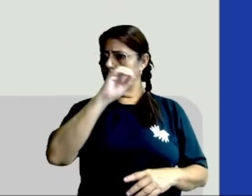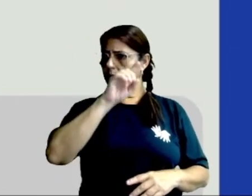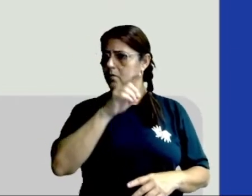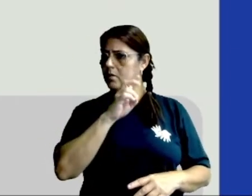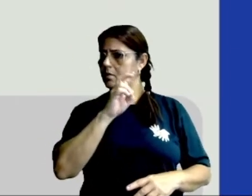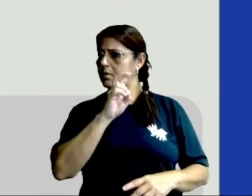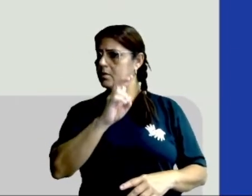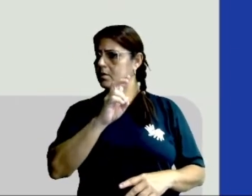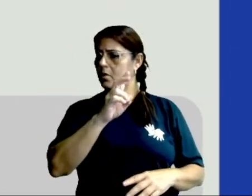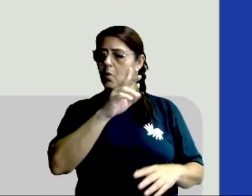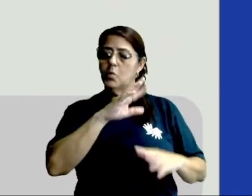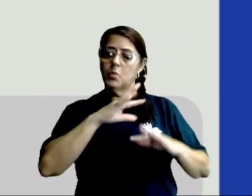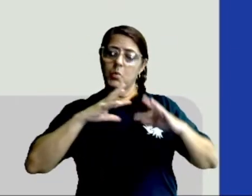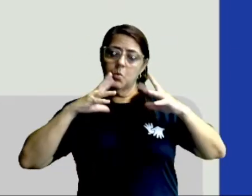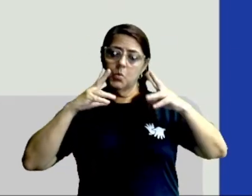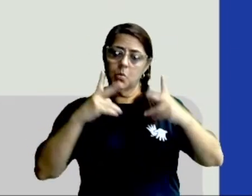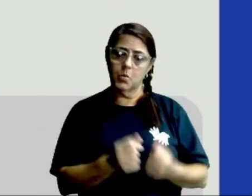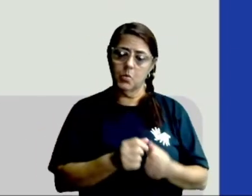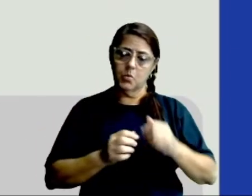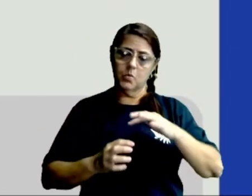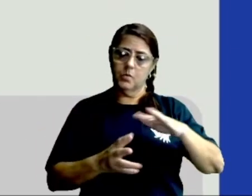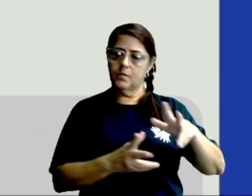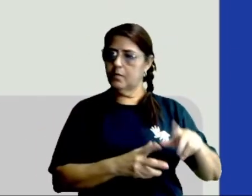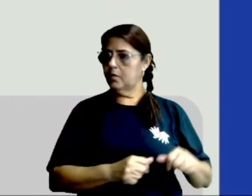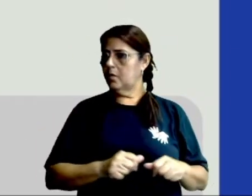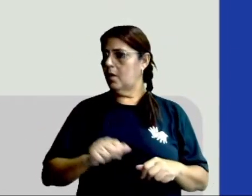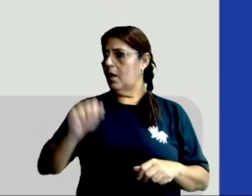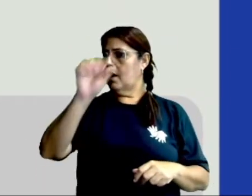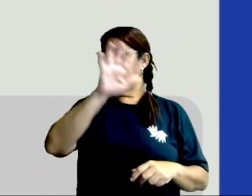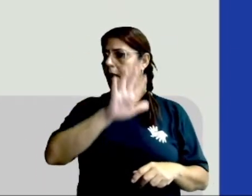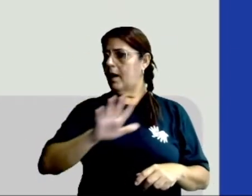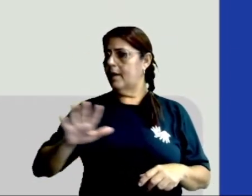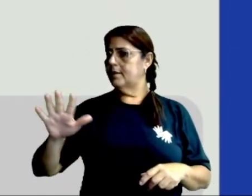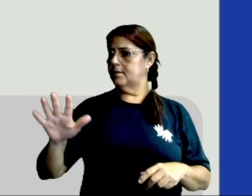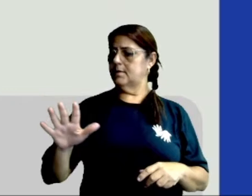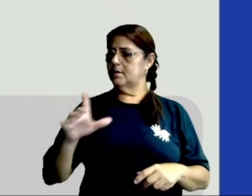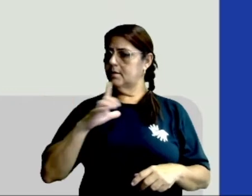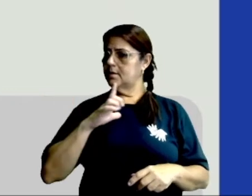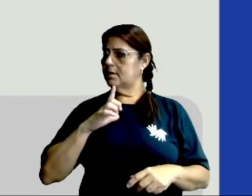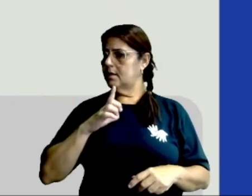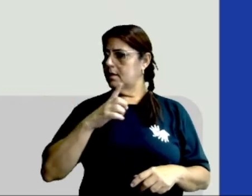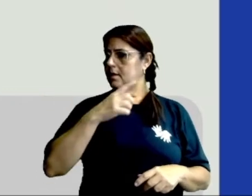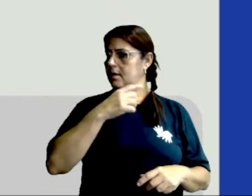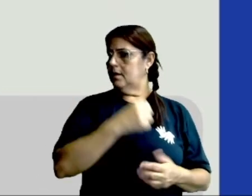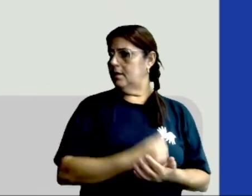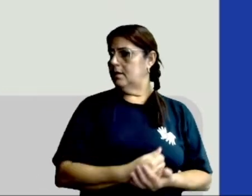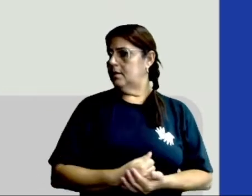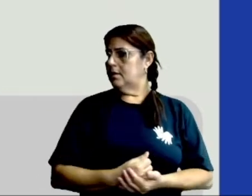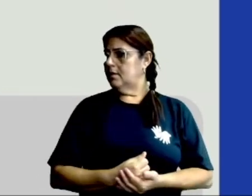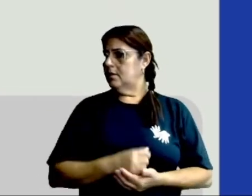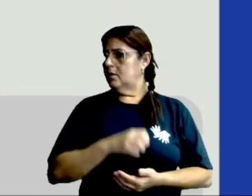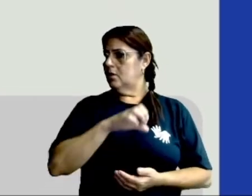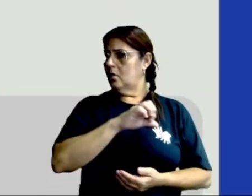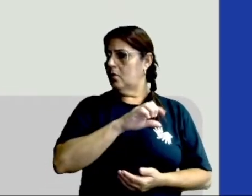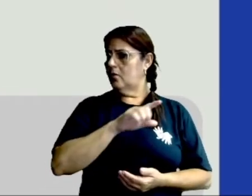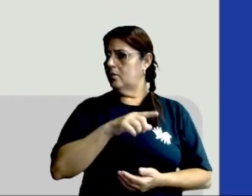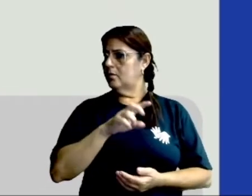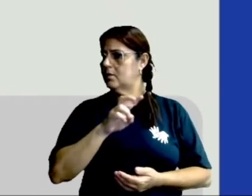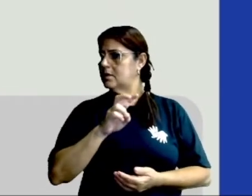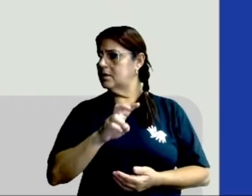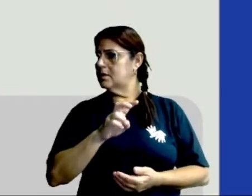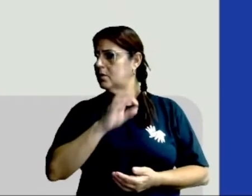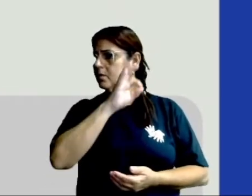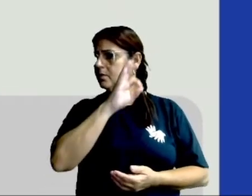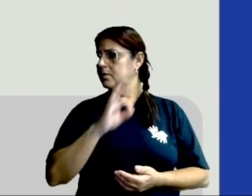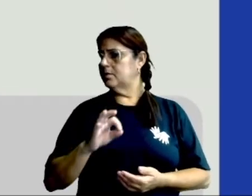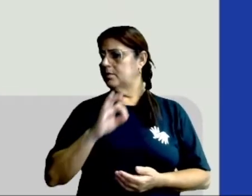do total mundial. Então a gente tem aqui a Ásia, né, como 59,3% da população, até por conta, né, de países